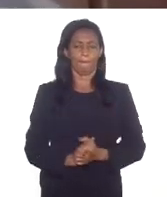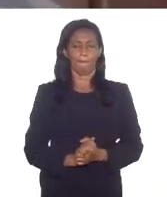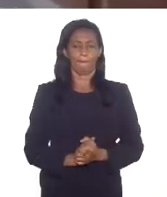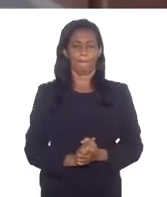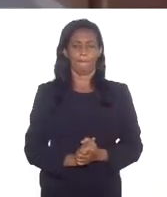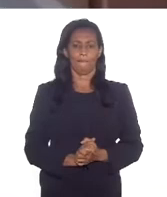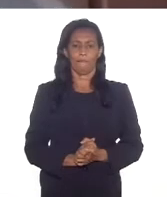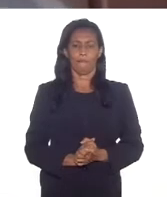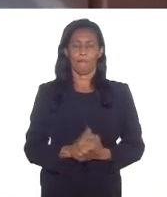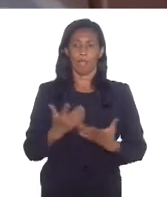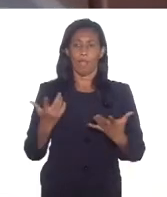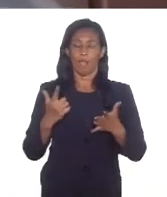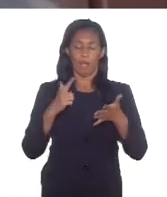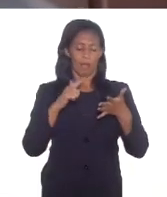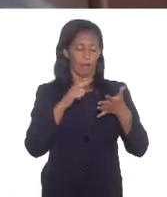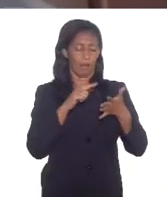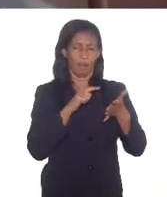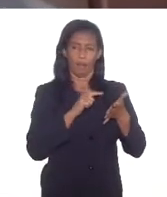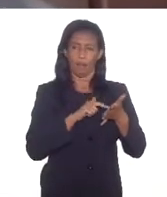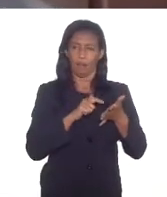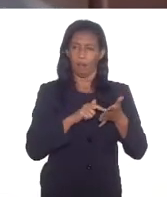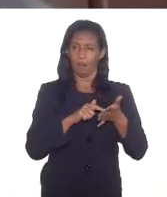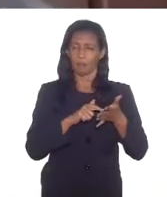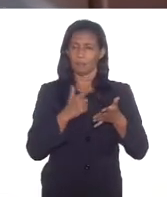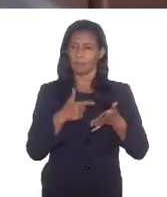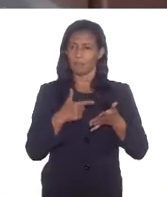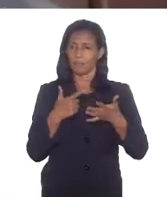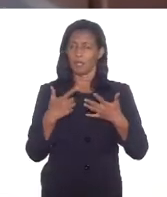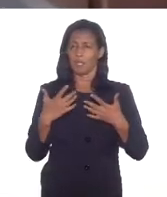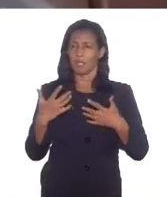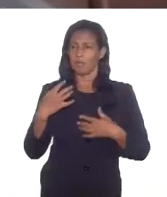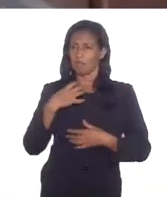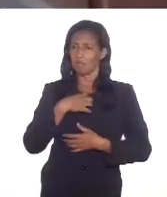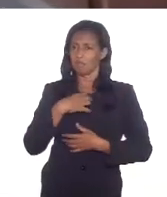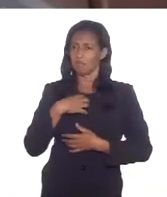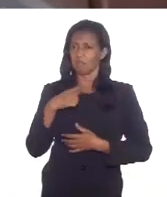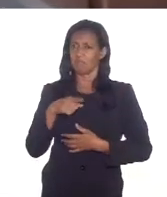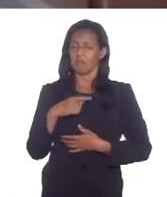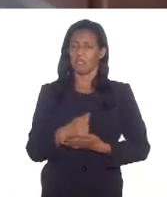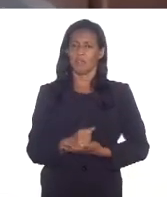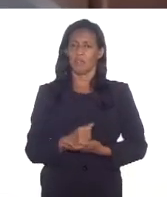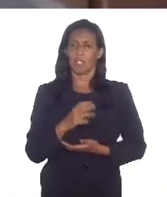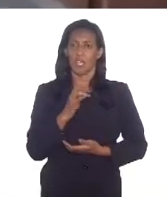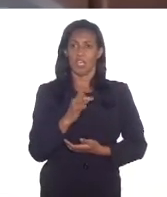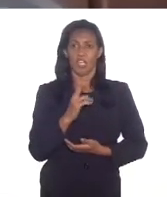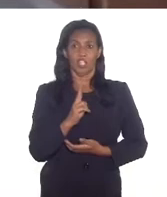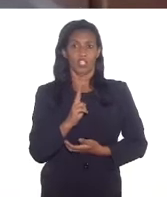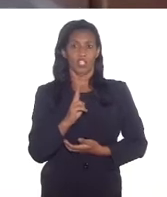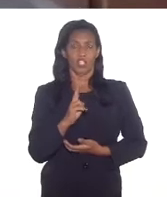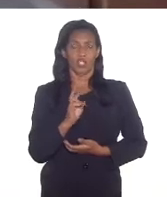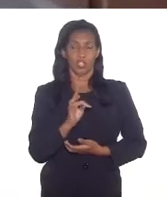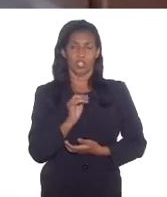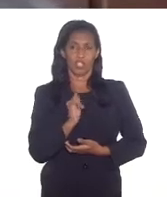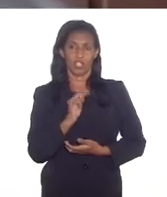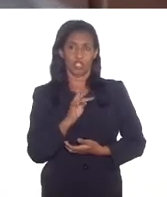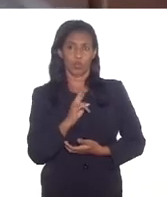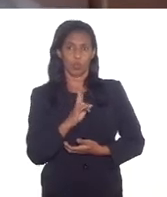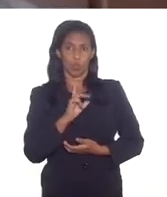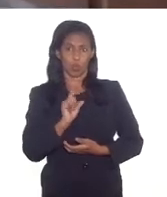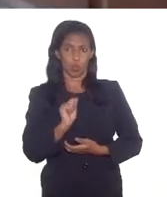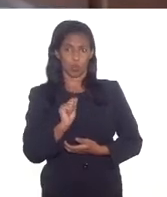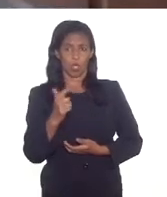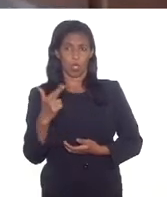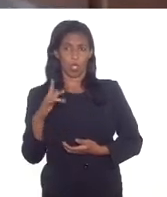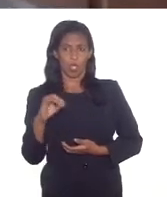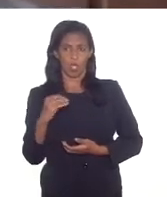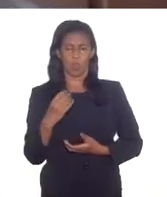pontos sensíveis do projeto, né, que institui o programa Titular Rio. Nós encaminhamos ao grupo dos